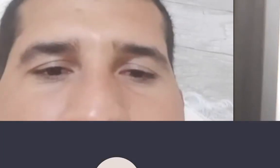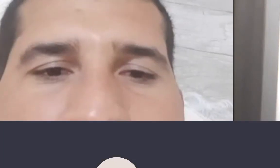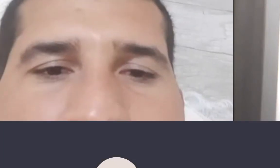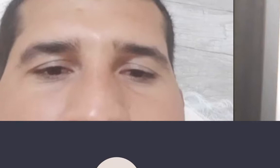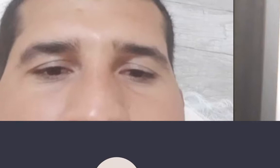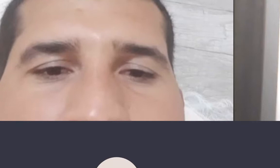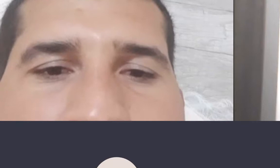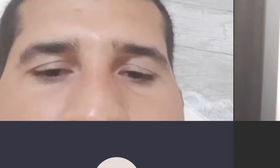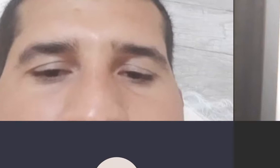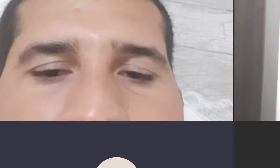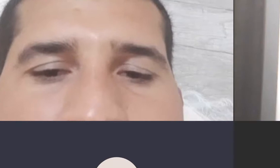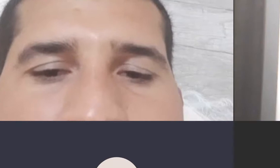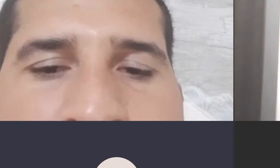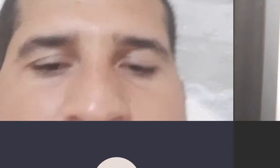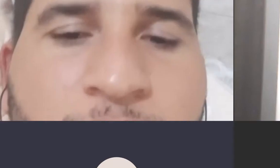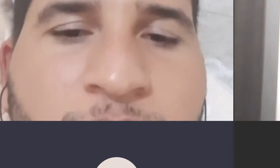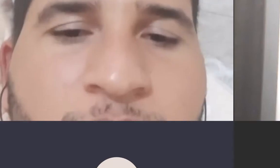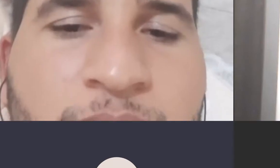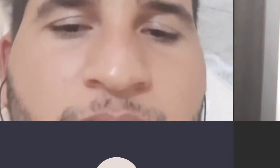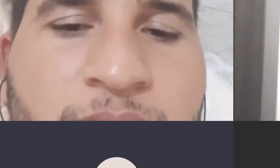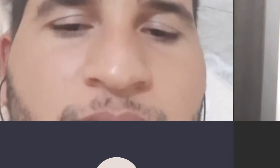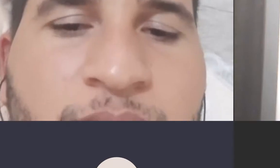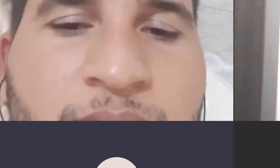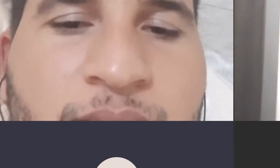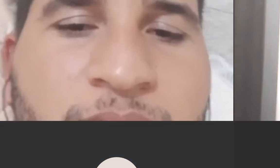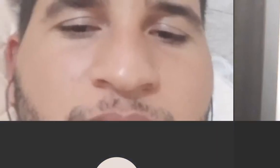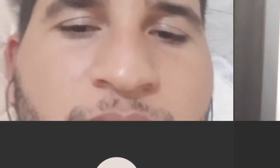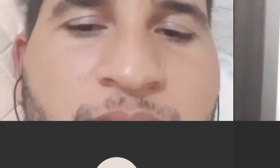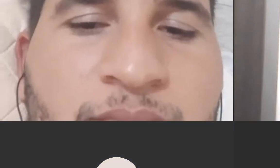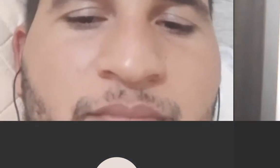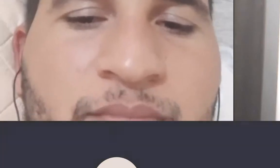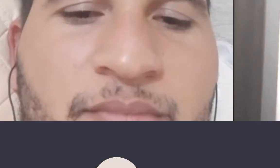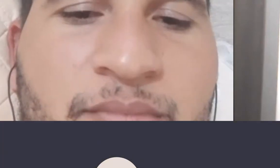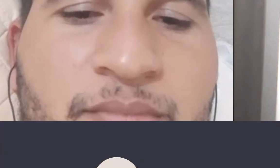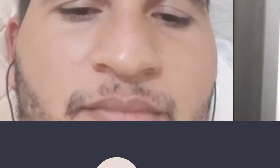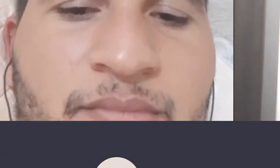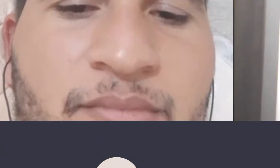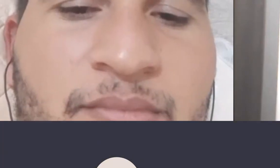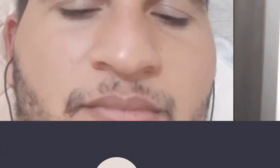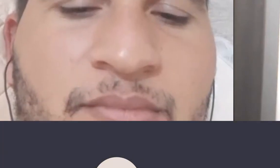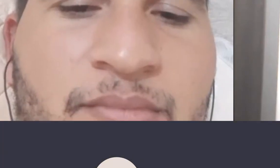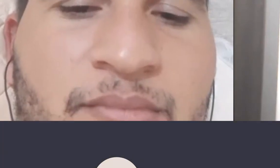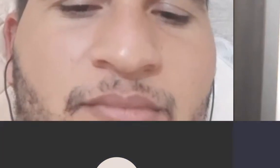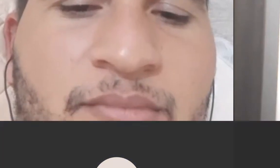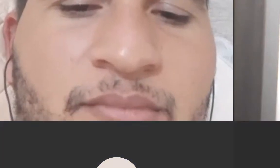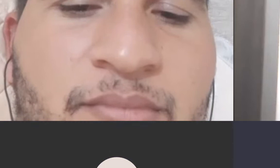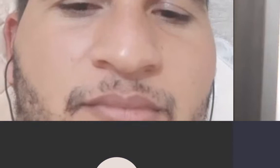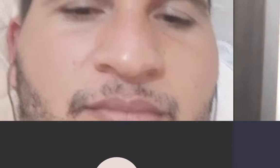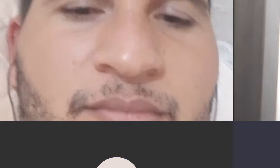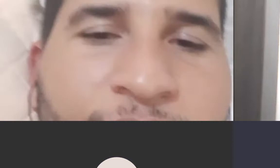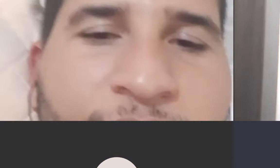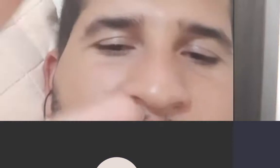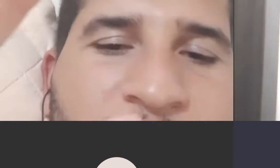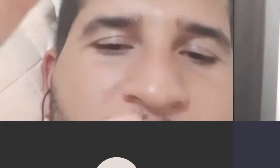Atos só de boa mexendo no celular aí, né, Atos? Eu tô vendo vocês, viu?